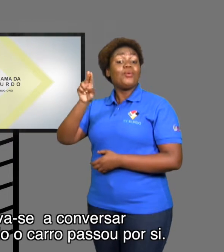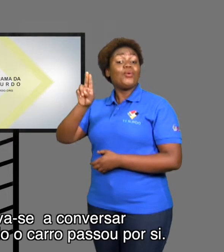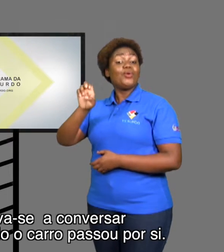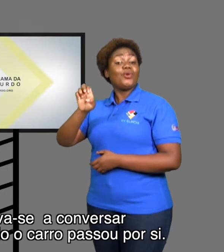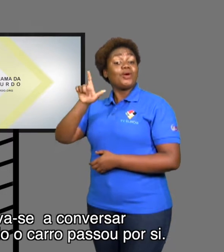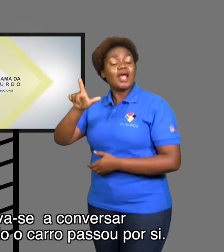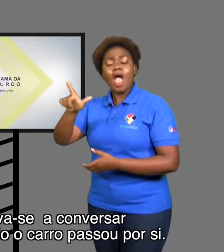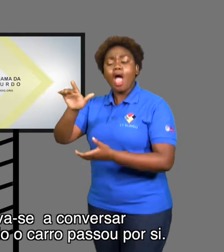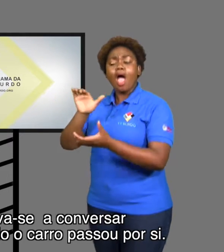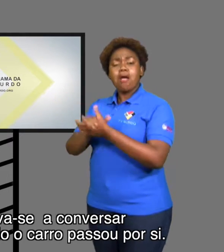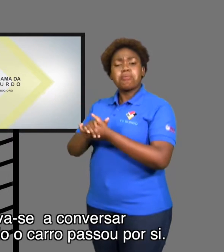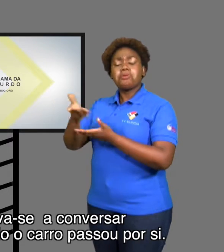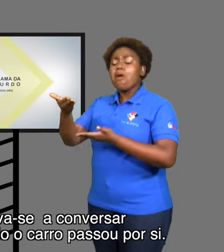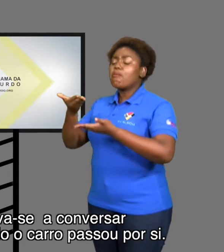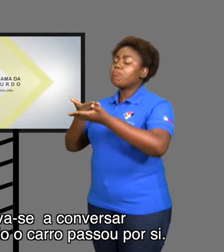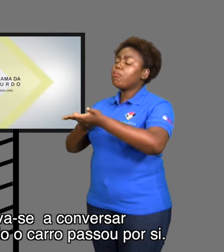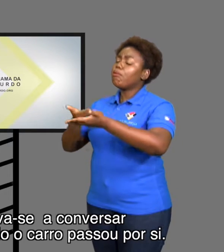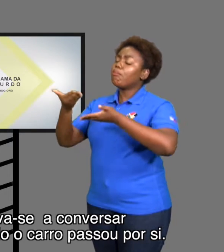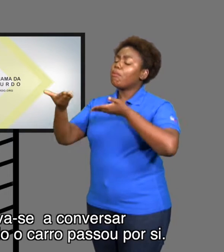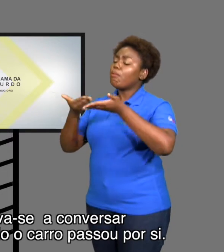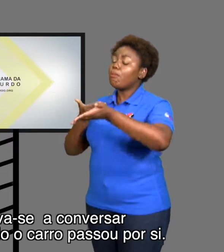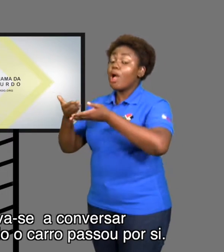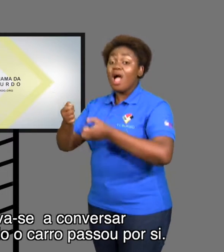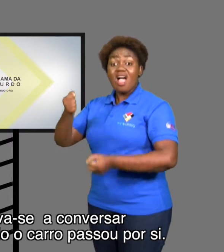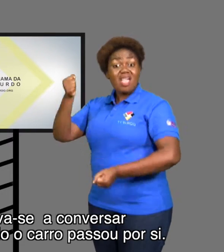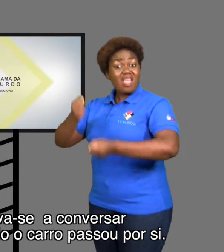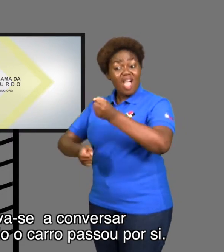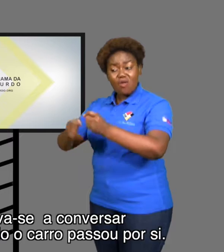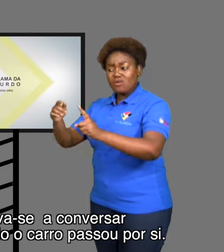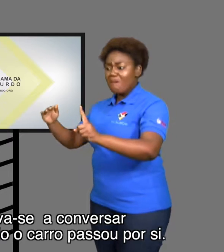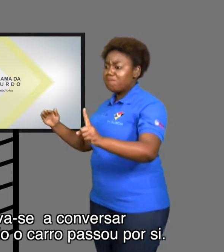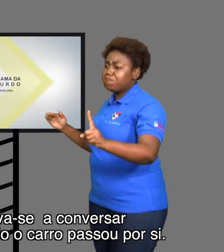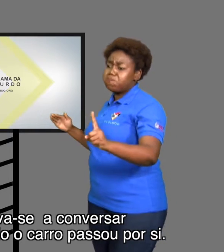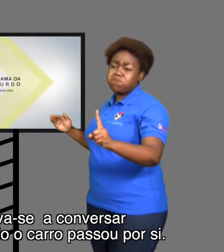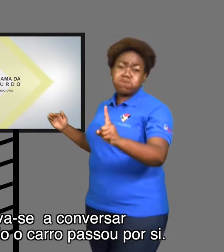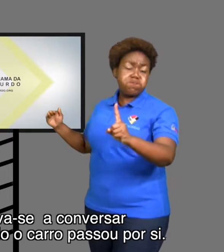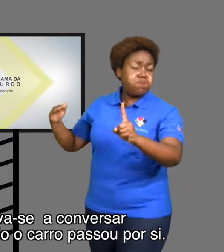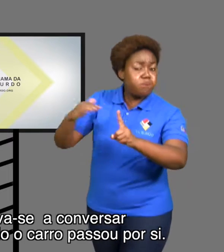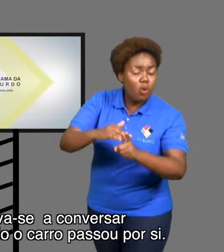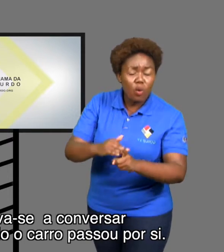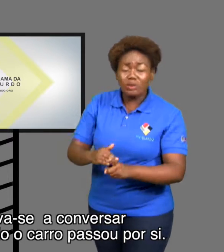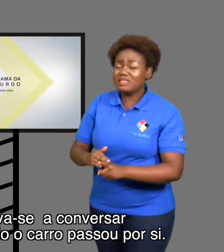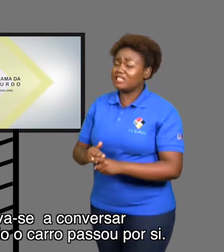encontrava-se a conversar com seu amigo quando o carro passou por si.